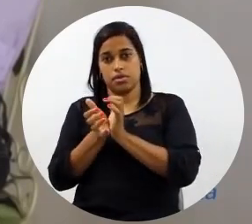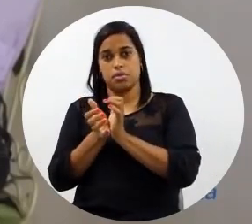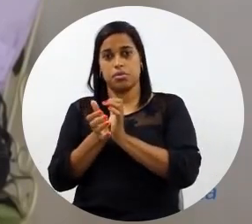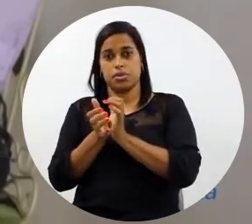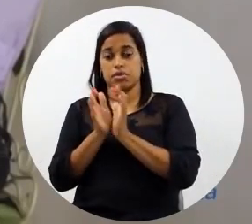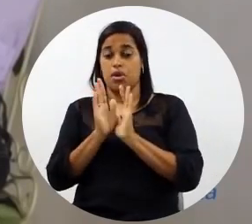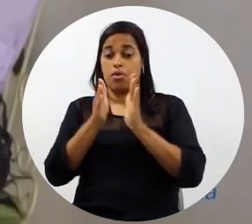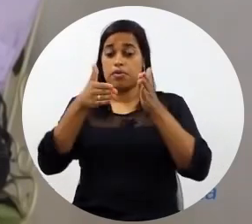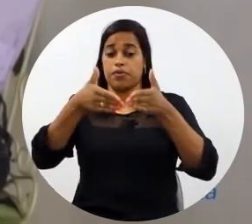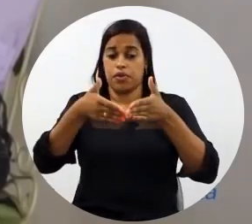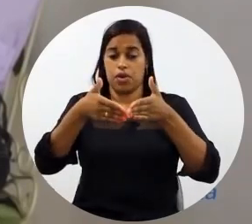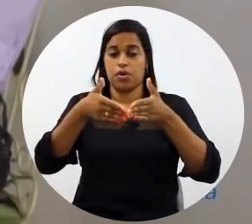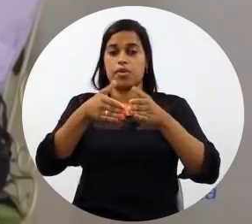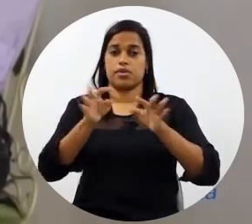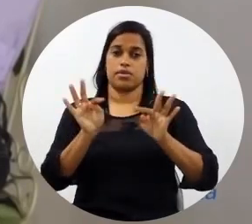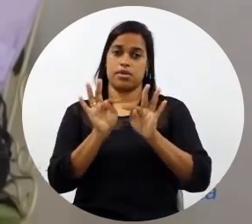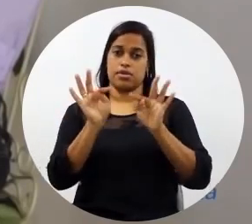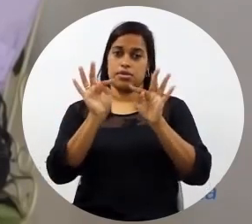elas...